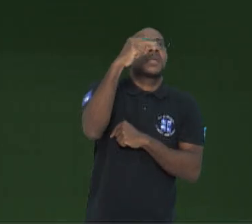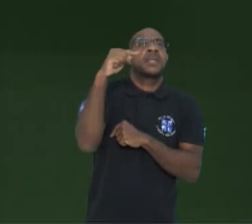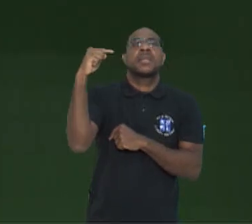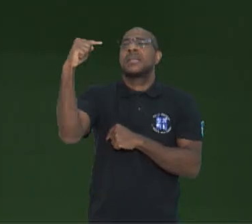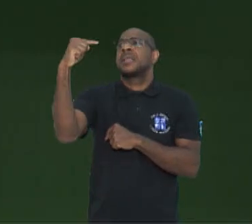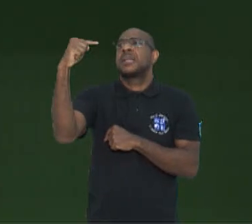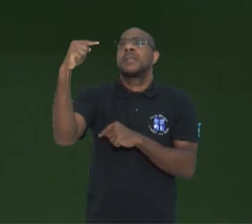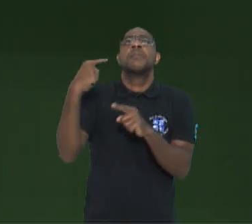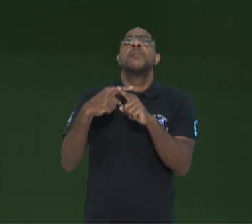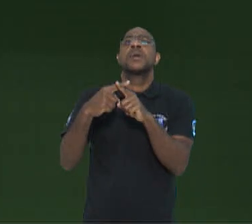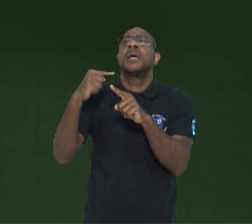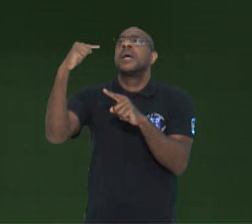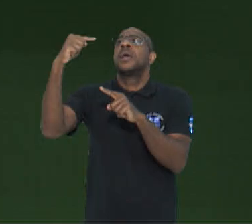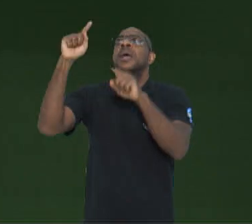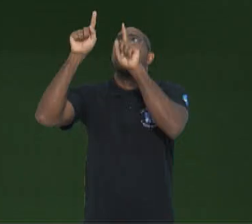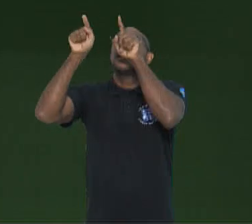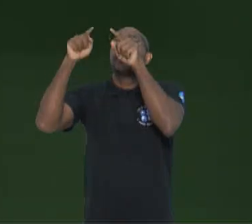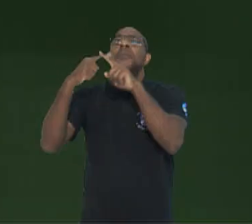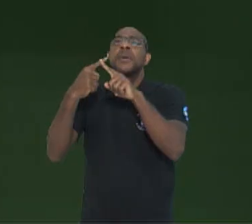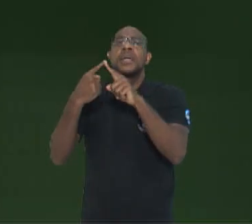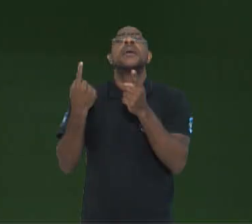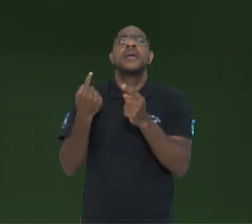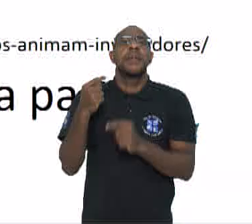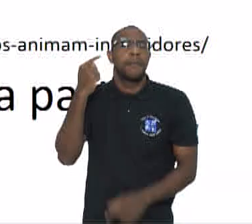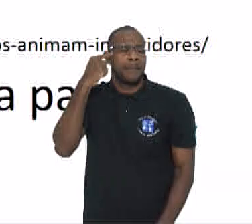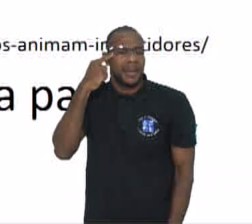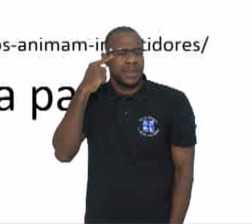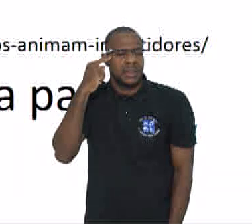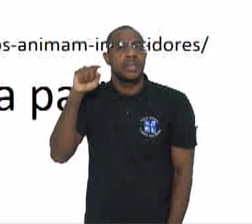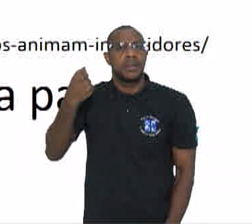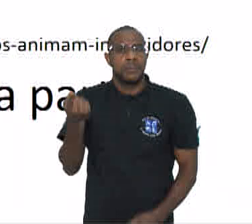Pensem aí um pouquinho e nós já voltamos para conferir.